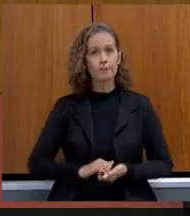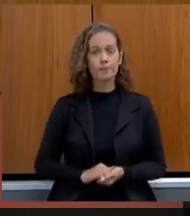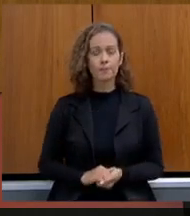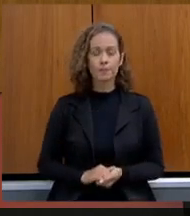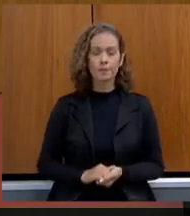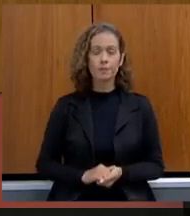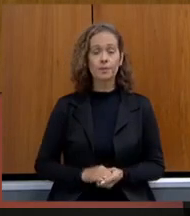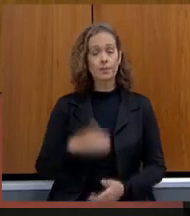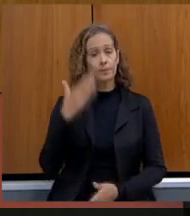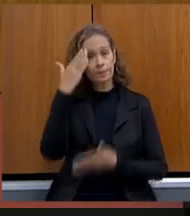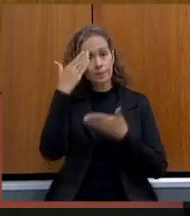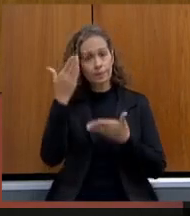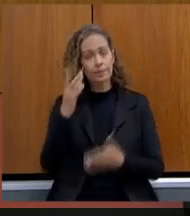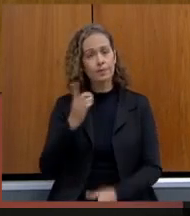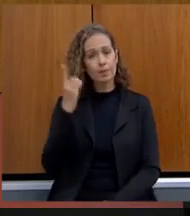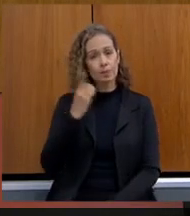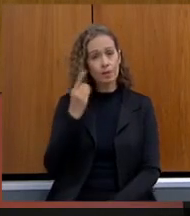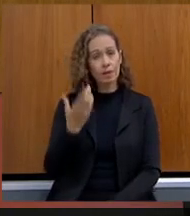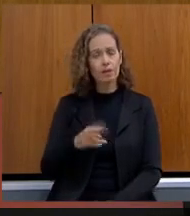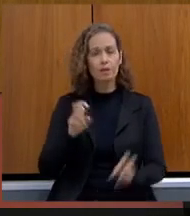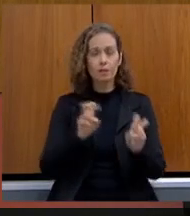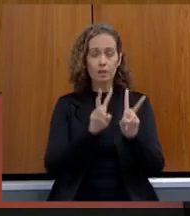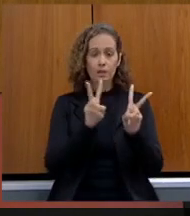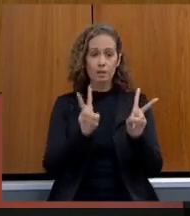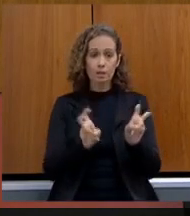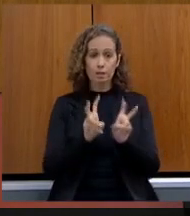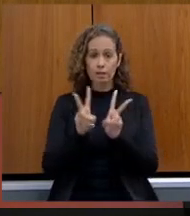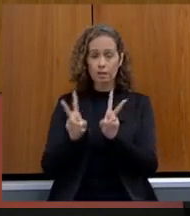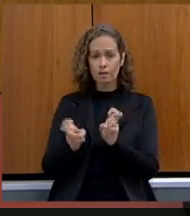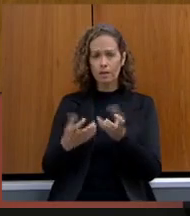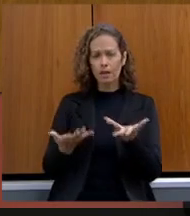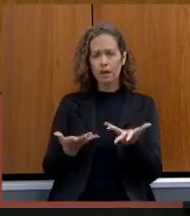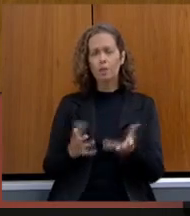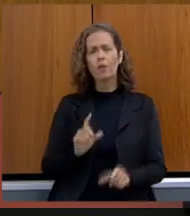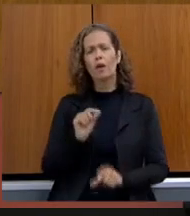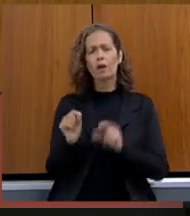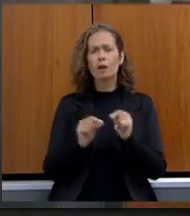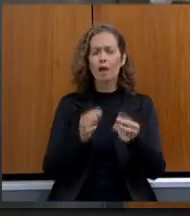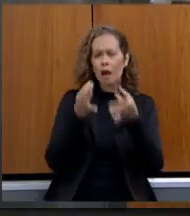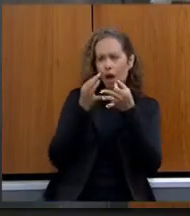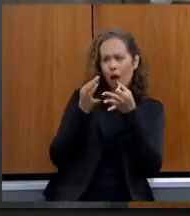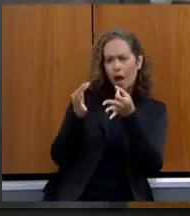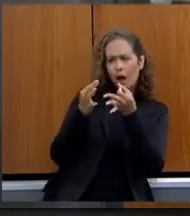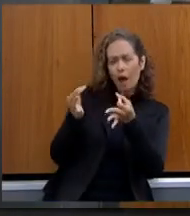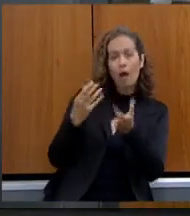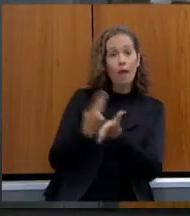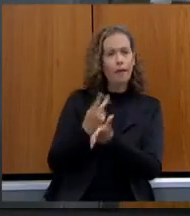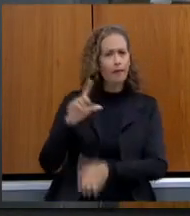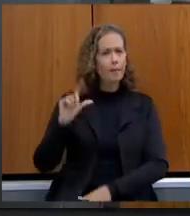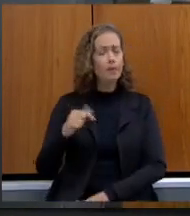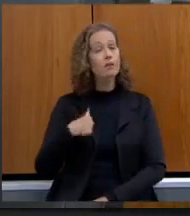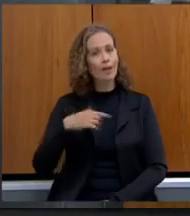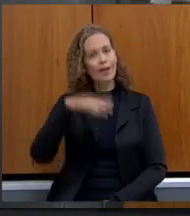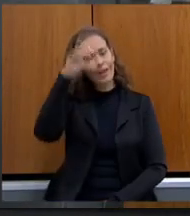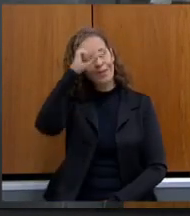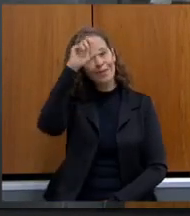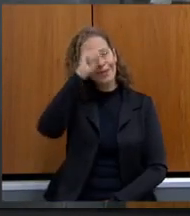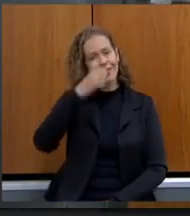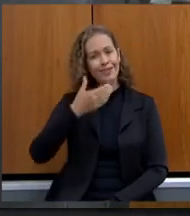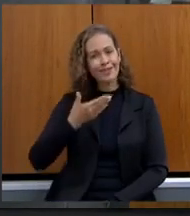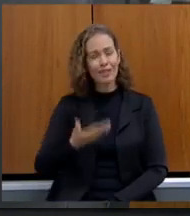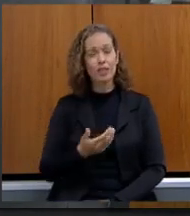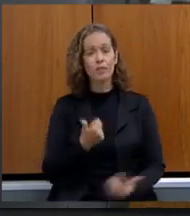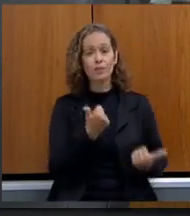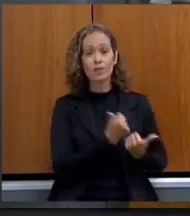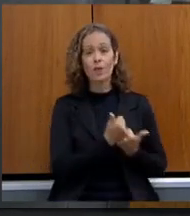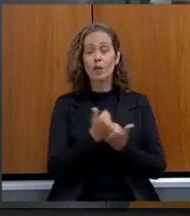ali ótimo muito obrigado apertado é esse tema do quem ouve mais erra menos eu tô aprendendo bastante e conto muito